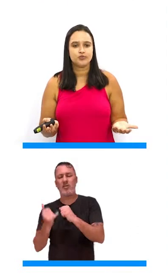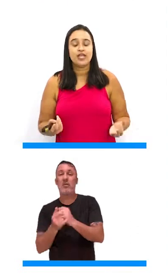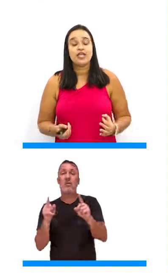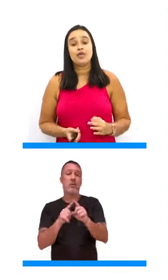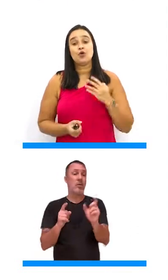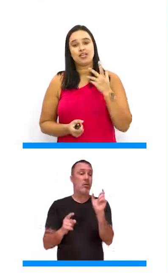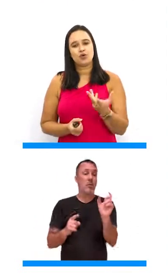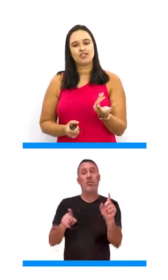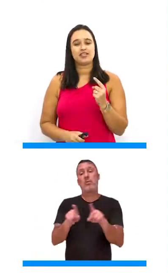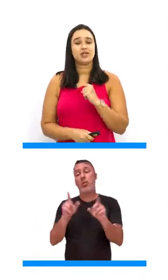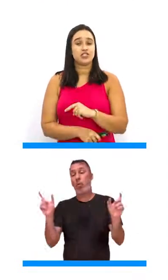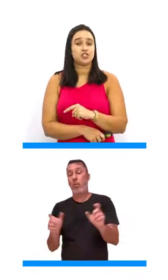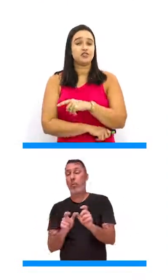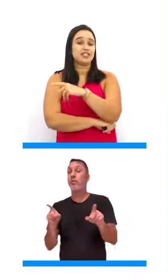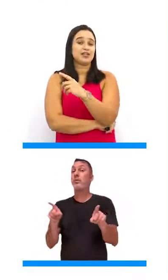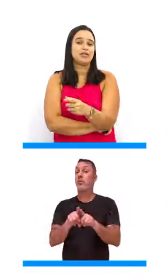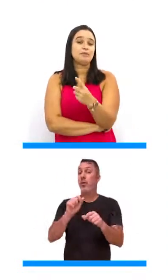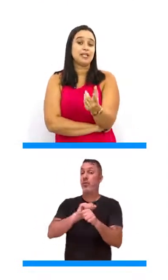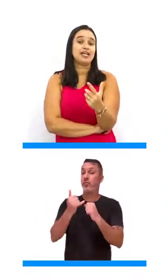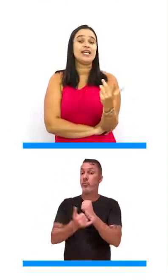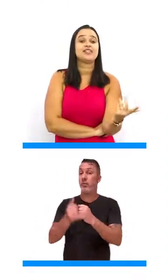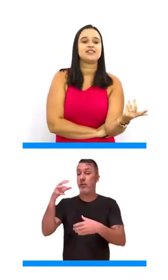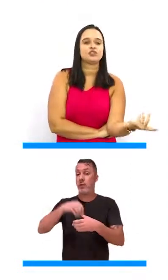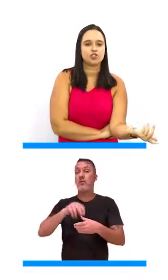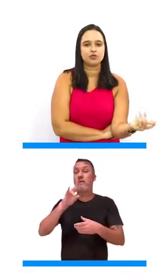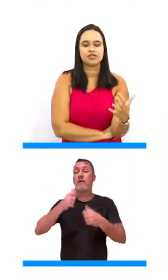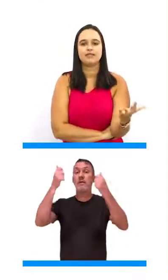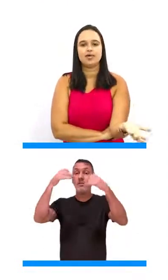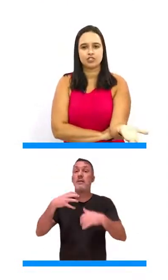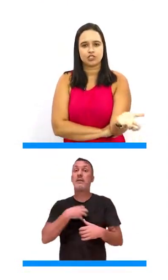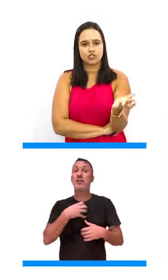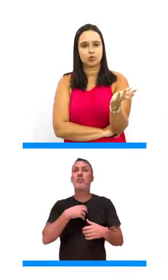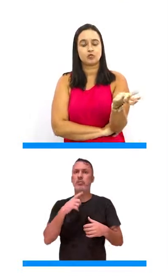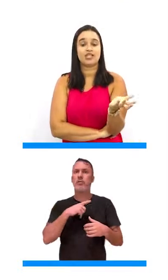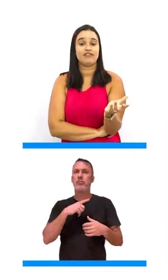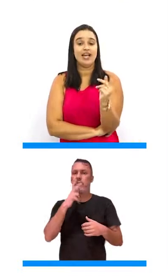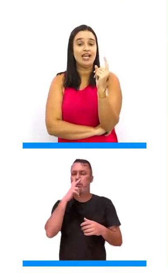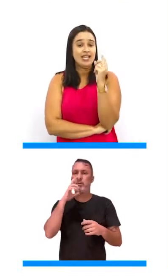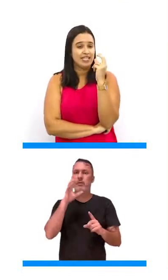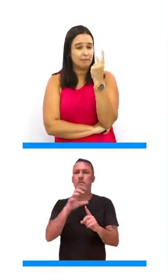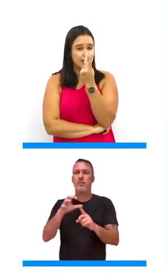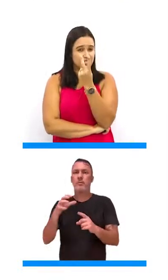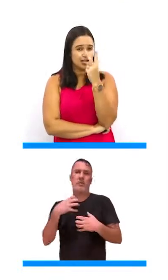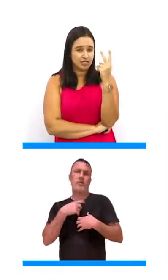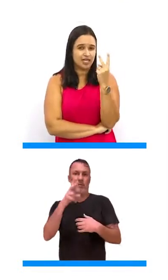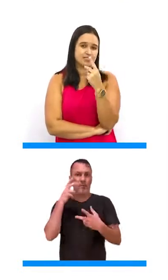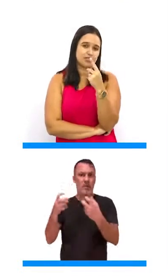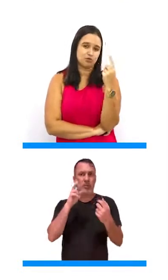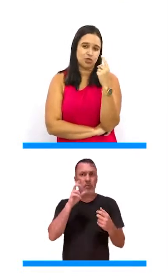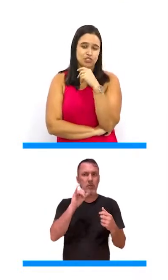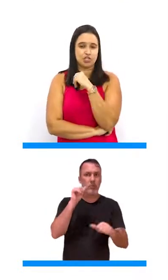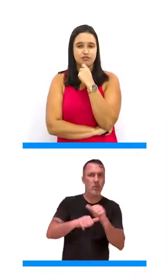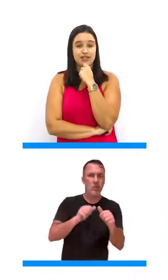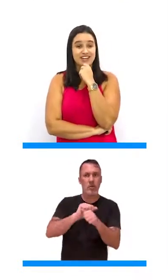composto. E outra coisa é que o adjetivo ele também implica em sentido, na semântica. A gente pode observar lá que apenas a